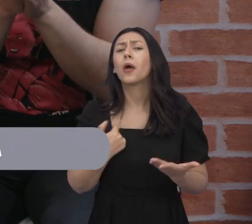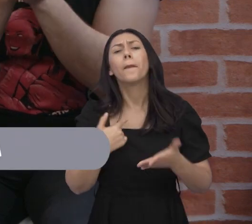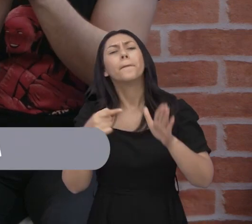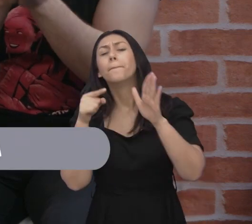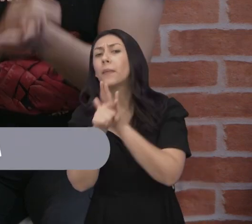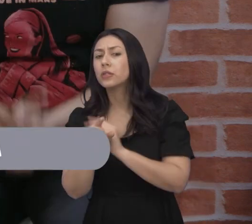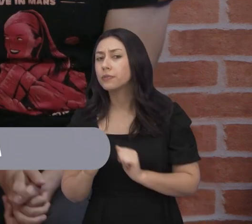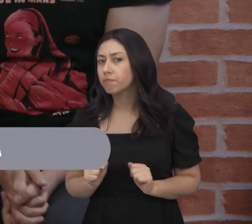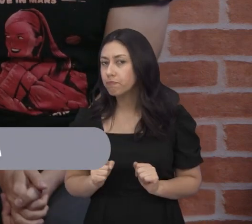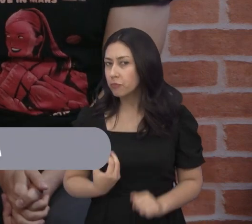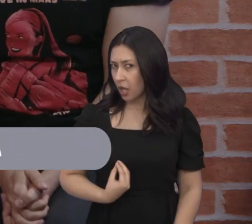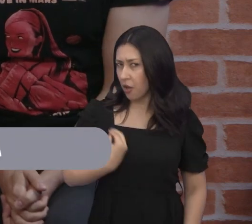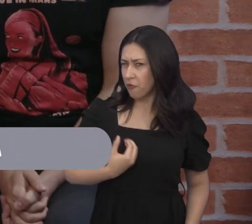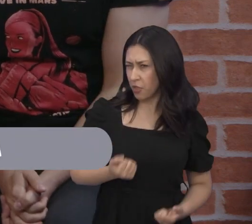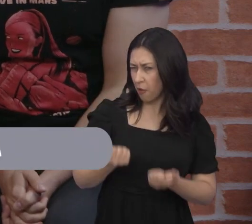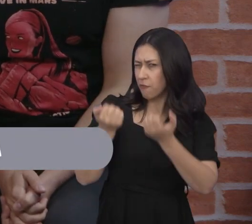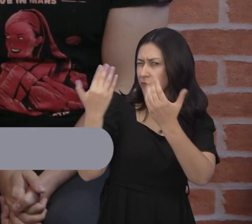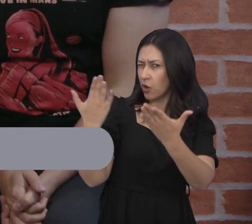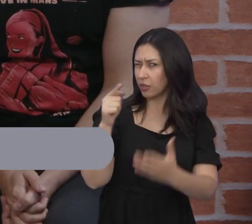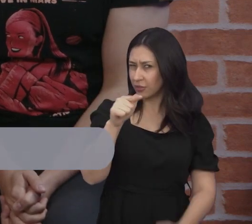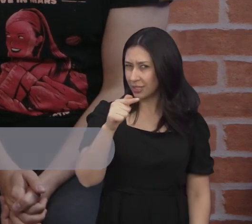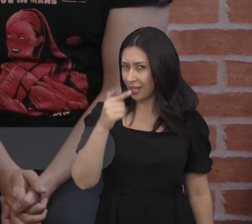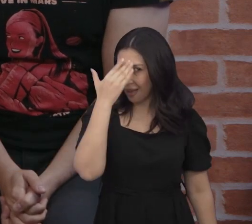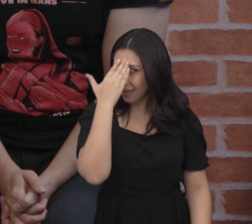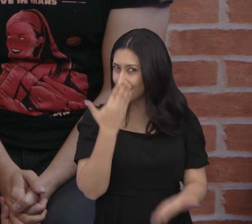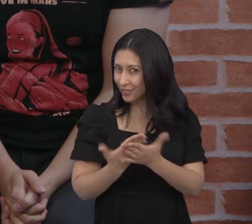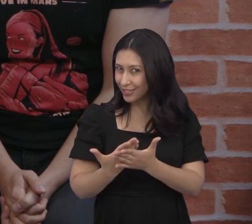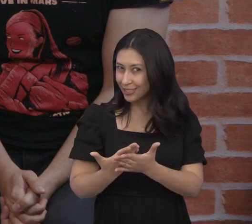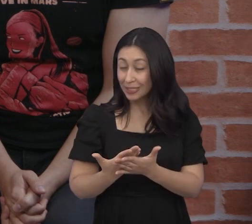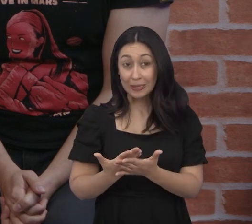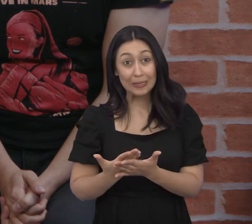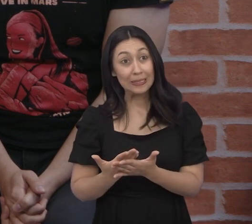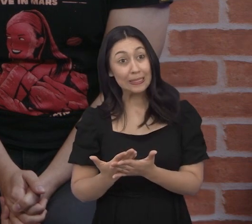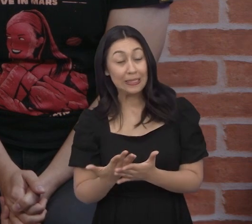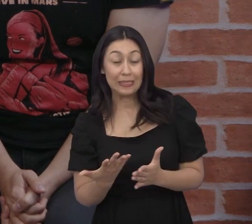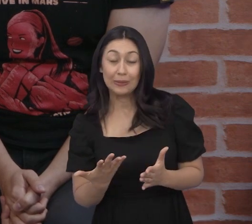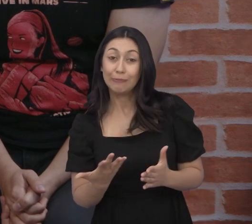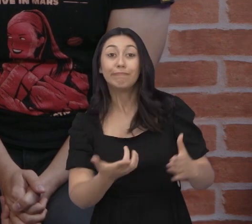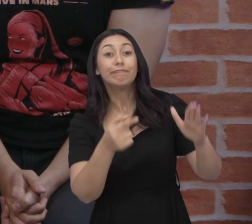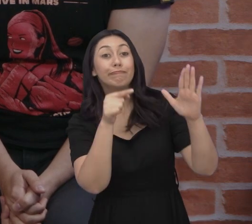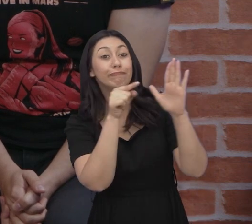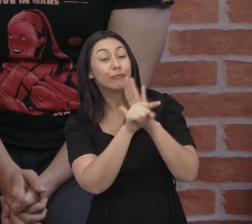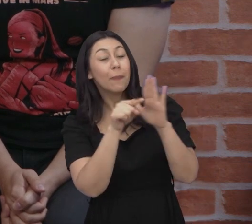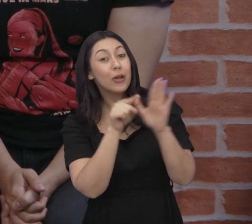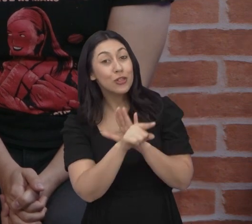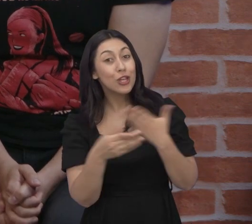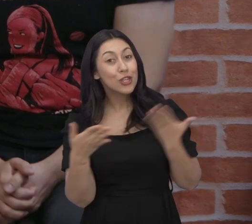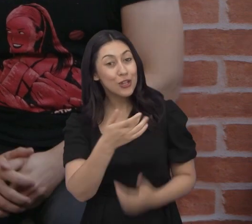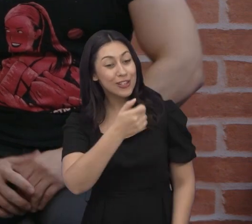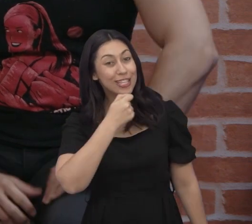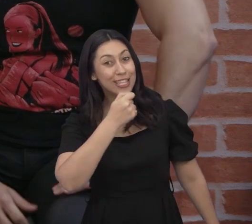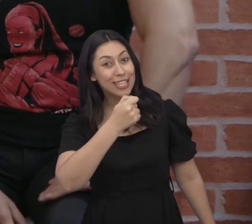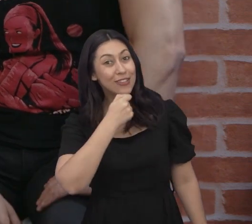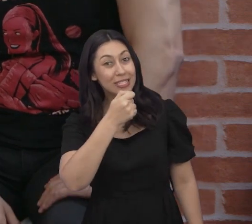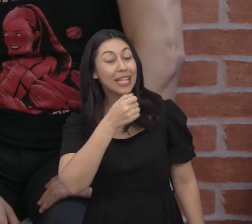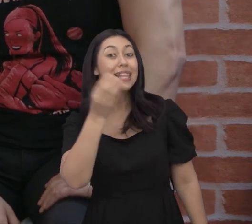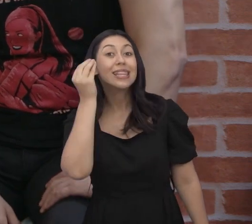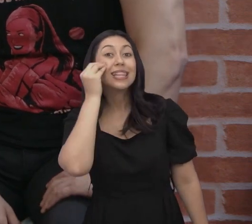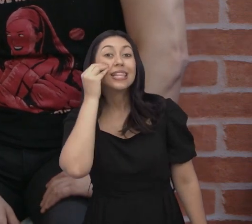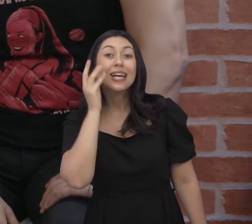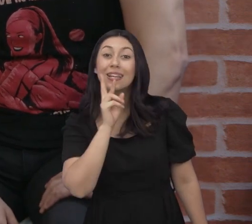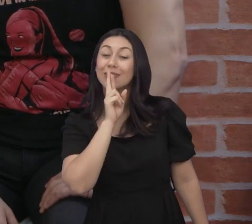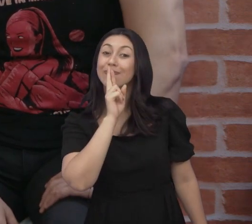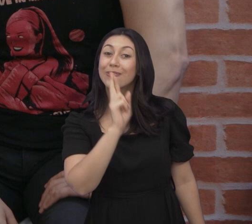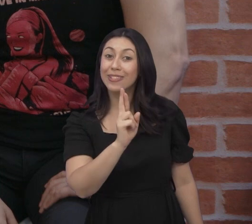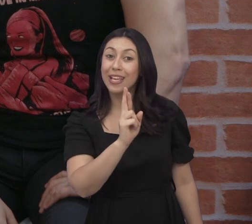você, você acredita em vida fora da Terra? Olha só, Thiago, essa é uma pergunta que o nosso entrevistado de hoje está tentando